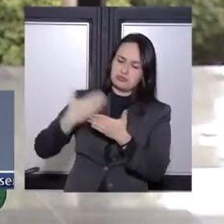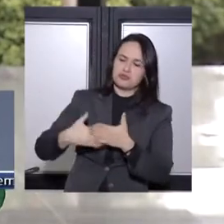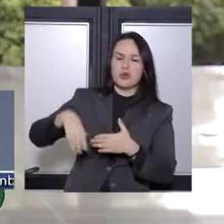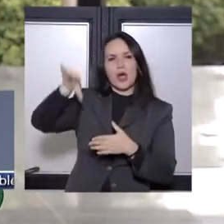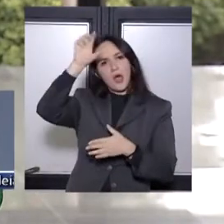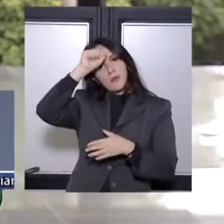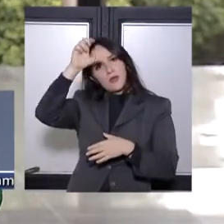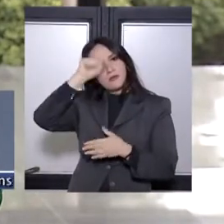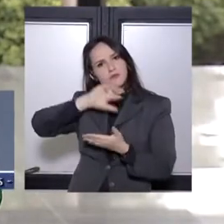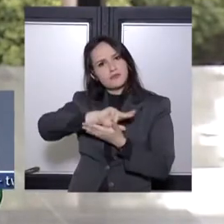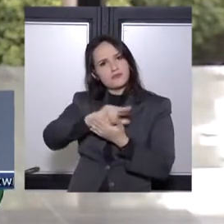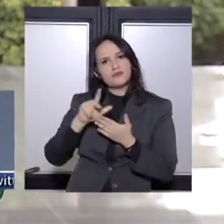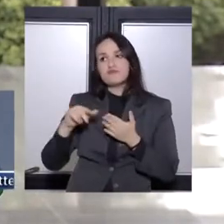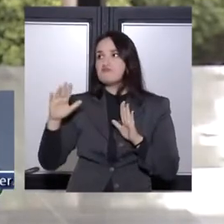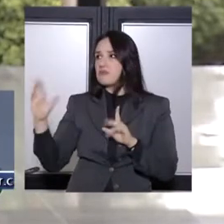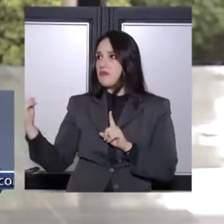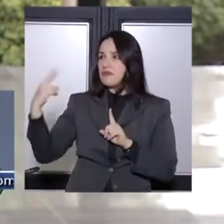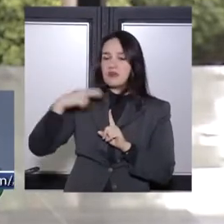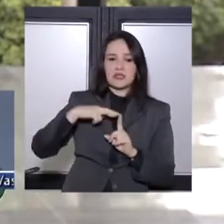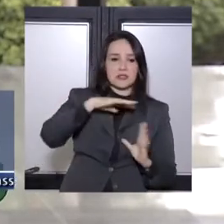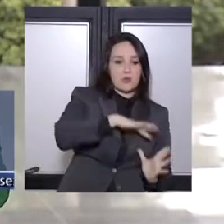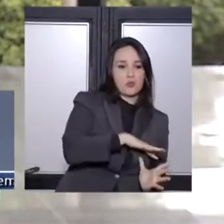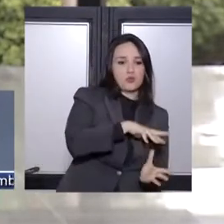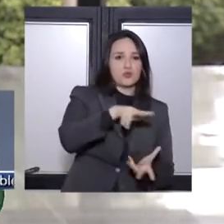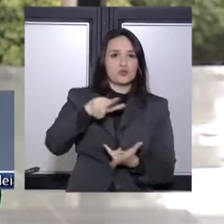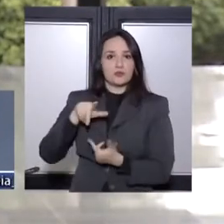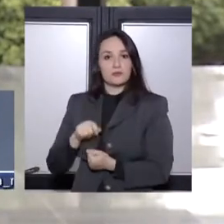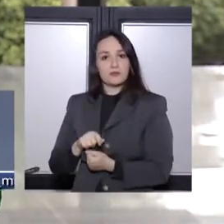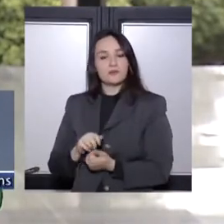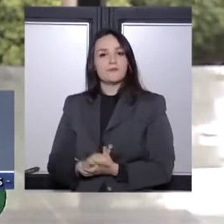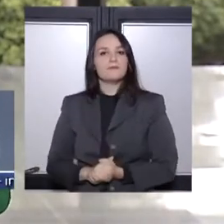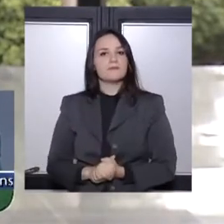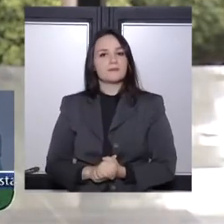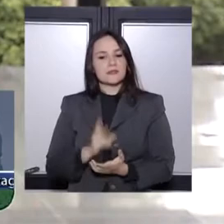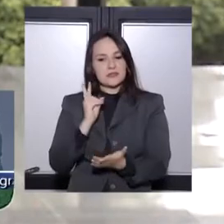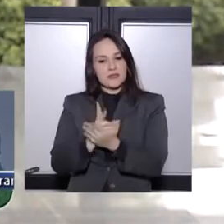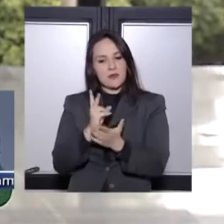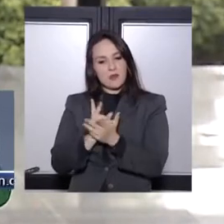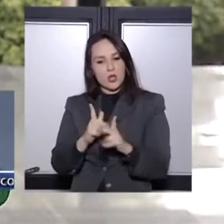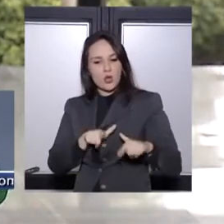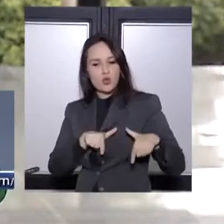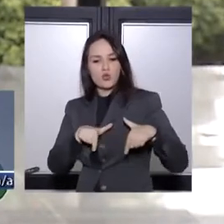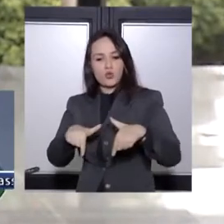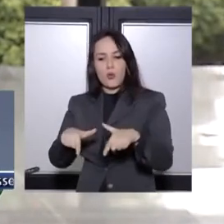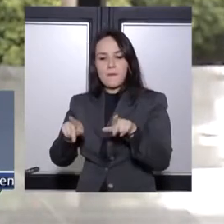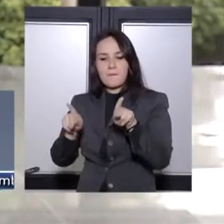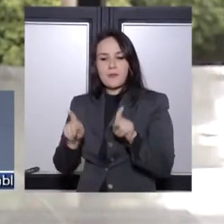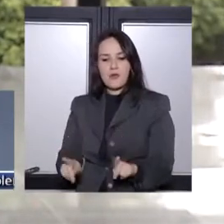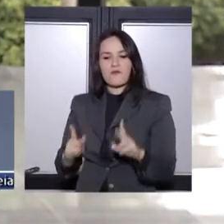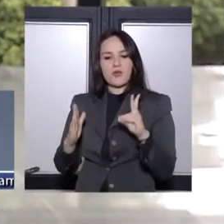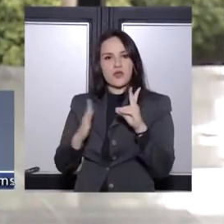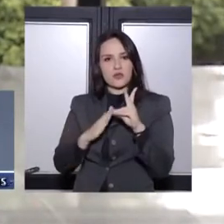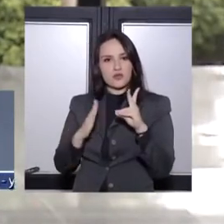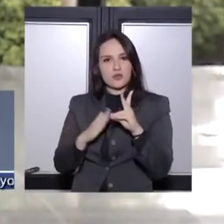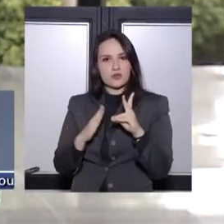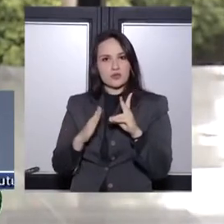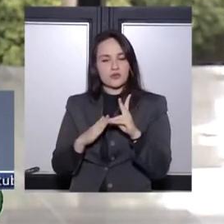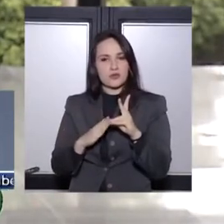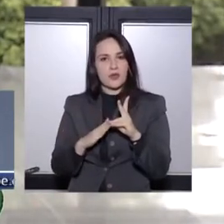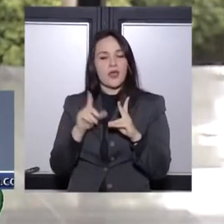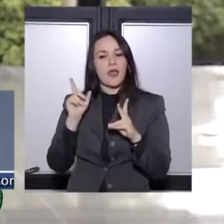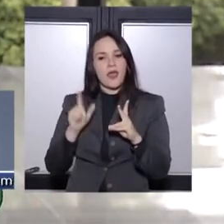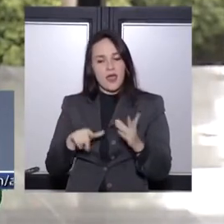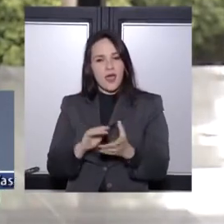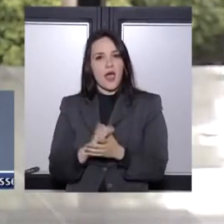projeção internacional. Foi defensor dos povos indígenas, atuou na fundação da UNB